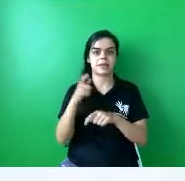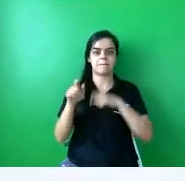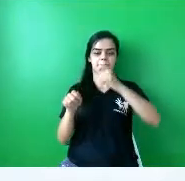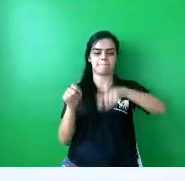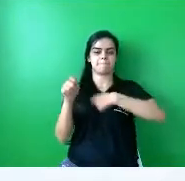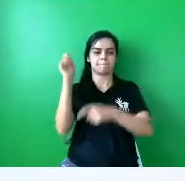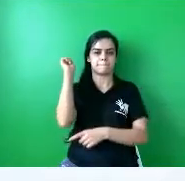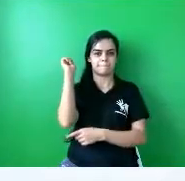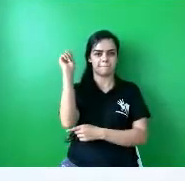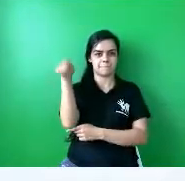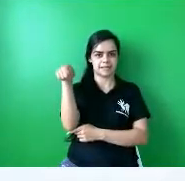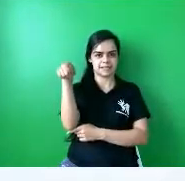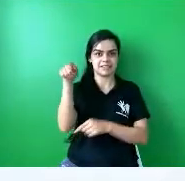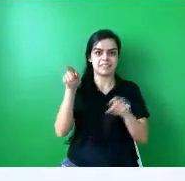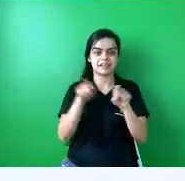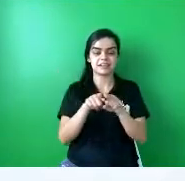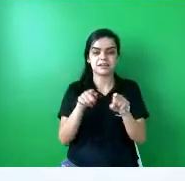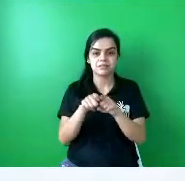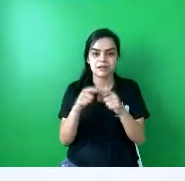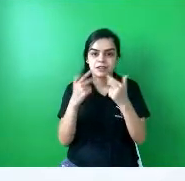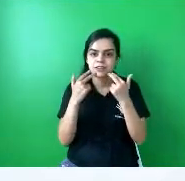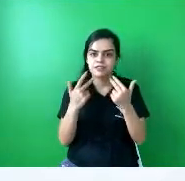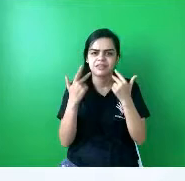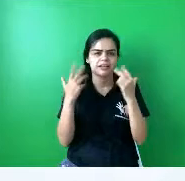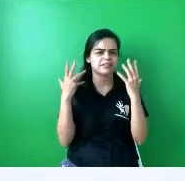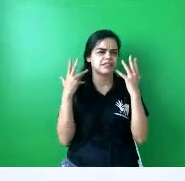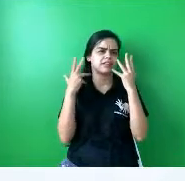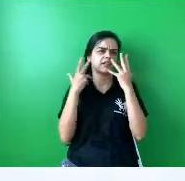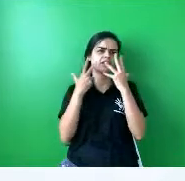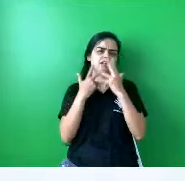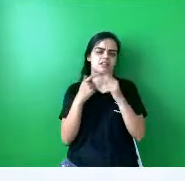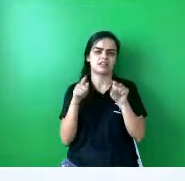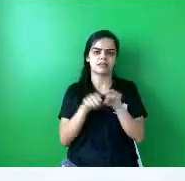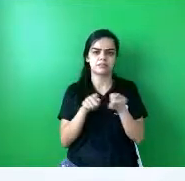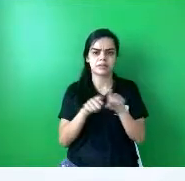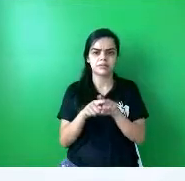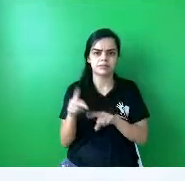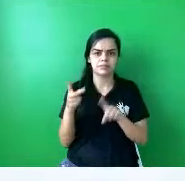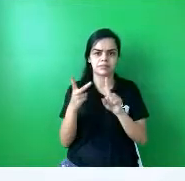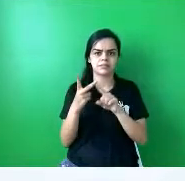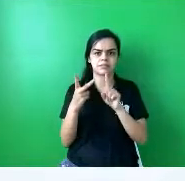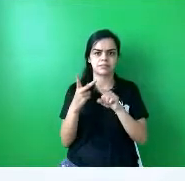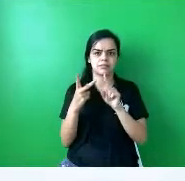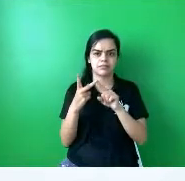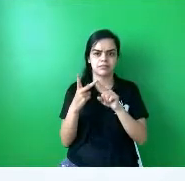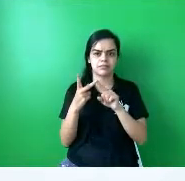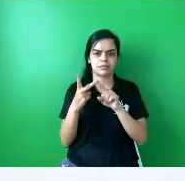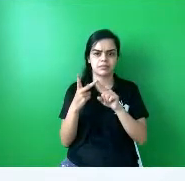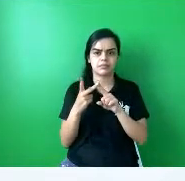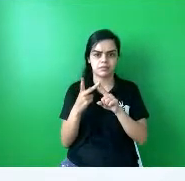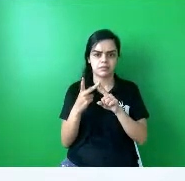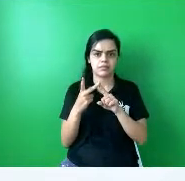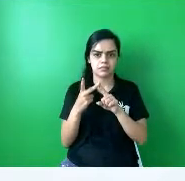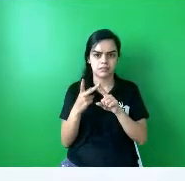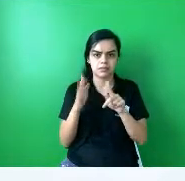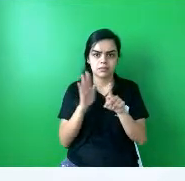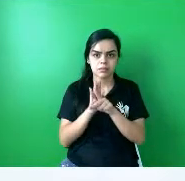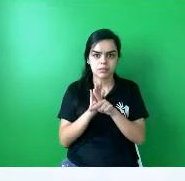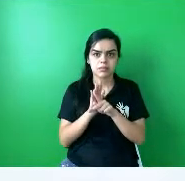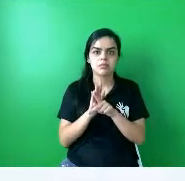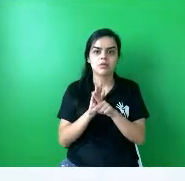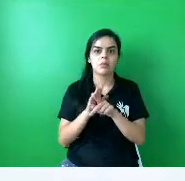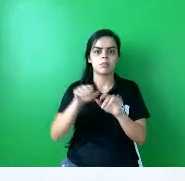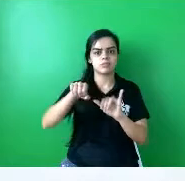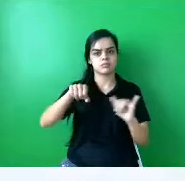e fora que é um dos lugares mais lindos desse país. E também eu quero que você fale sobre o nosso Metal Clube de Campo em São José